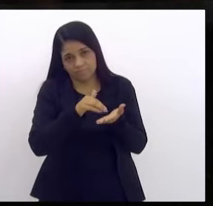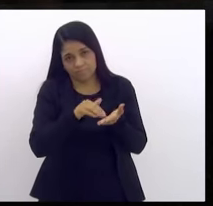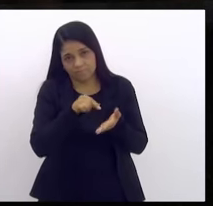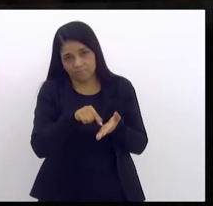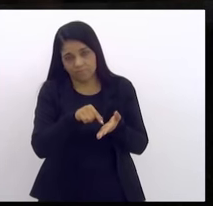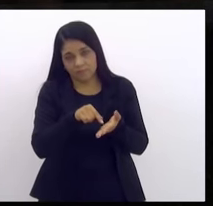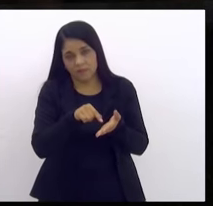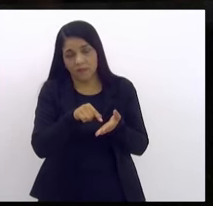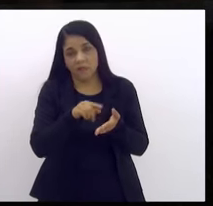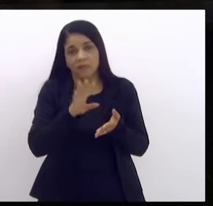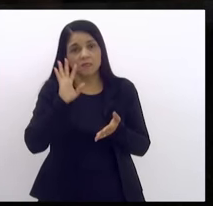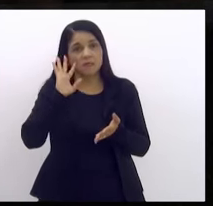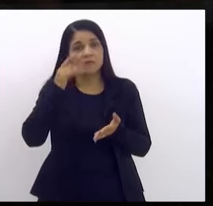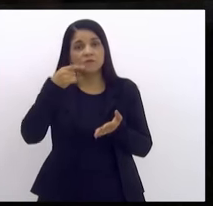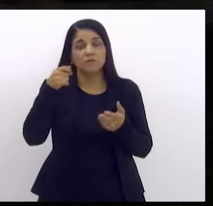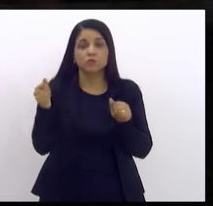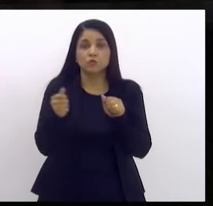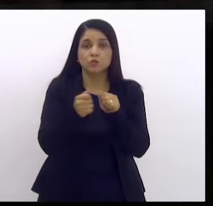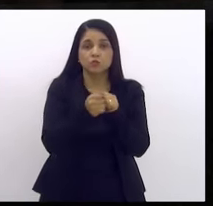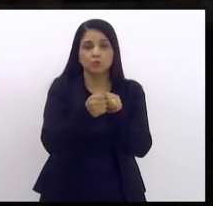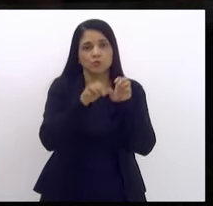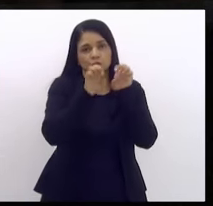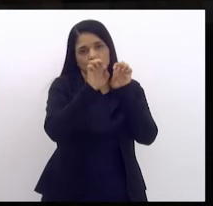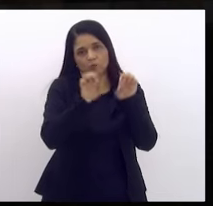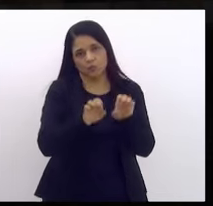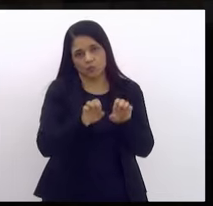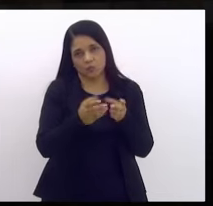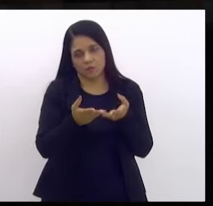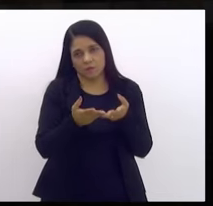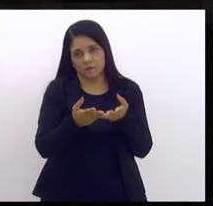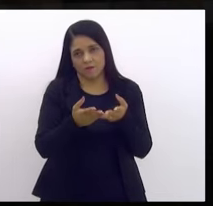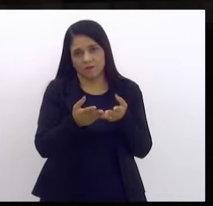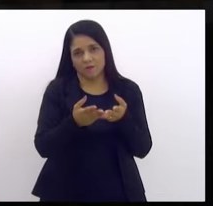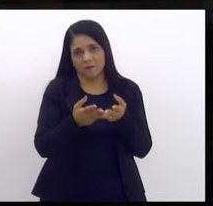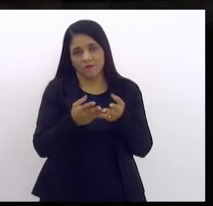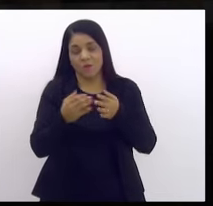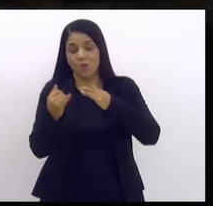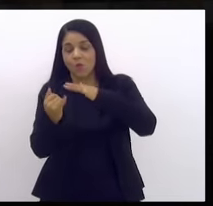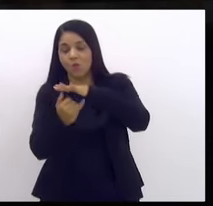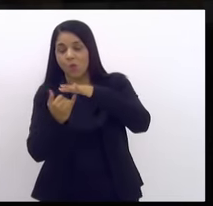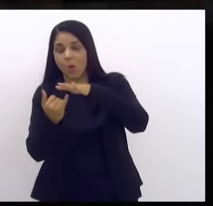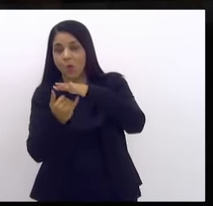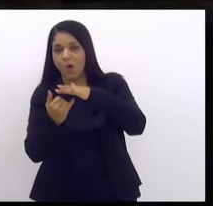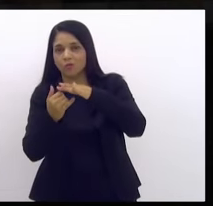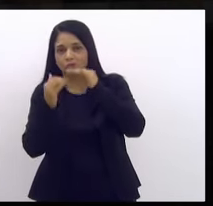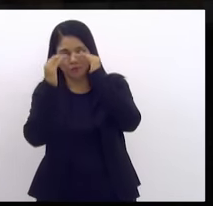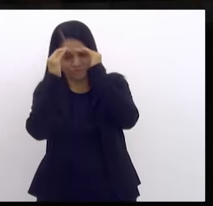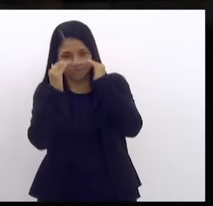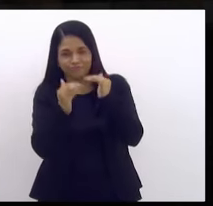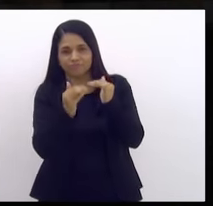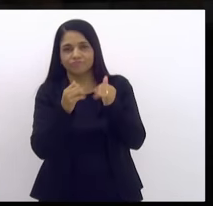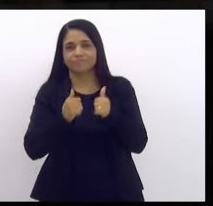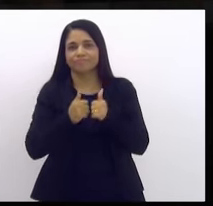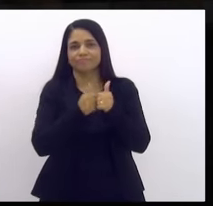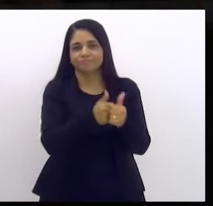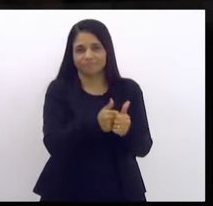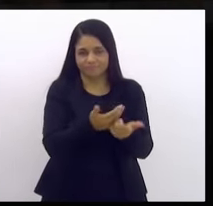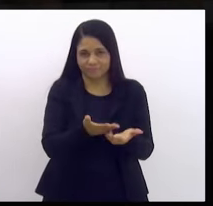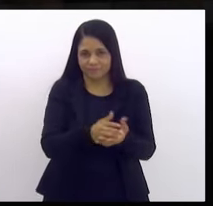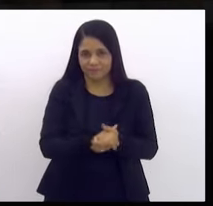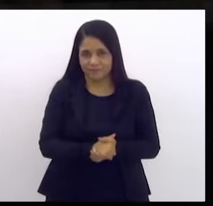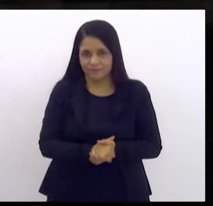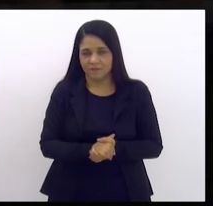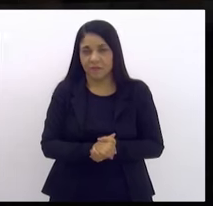junto também a sua estrutura. Isto é, os órgãos que lhe são subordinados e até mesmo